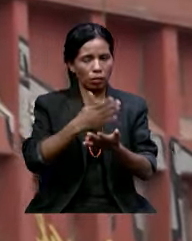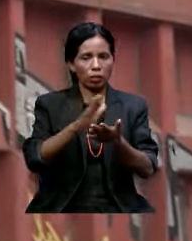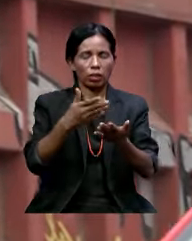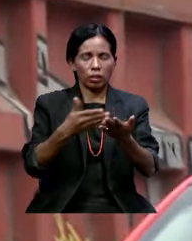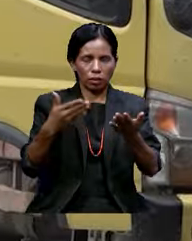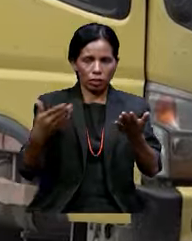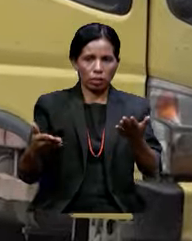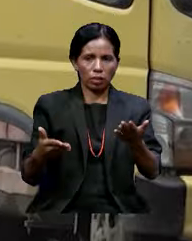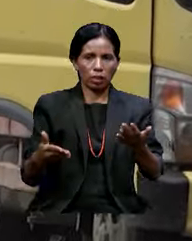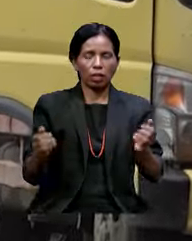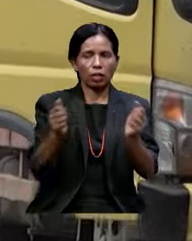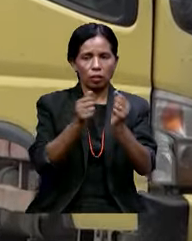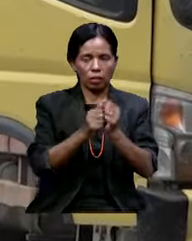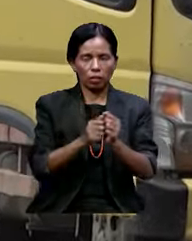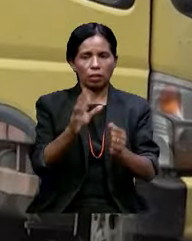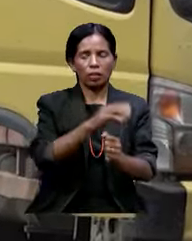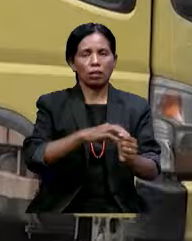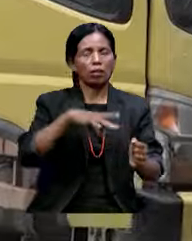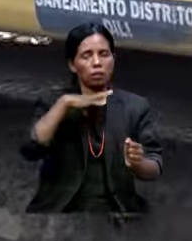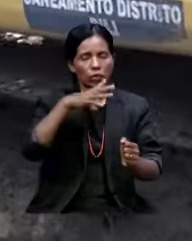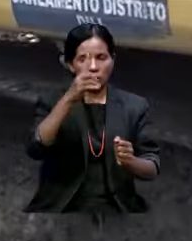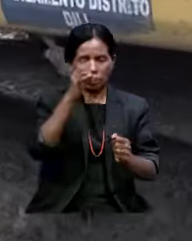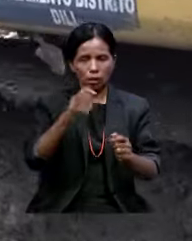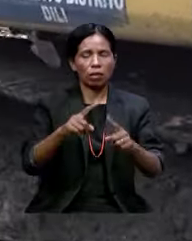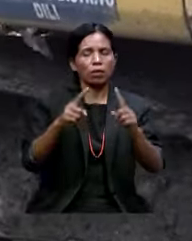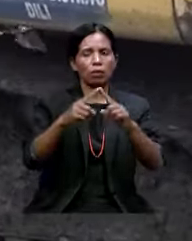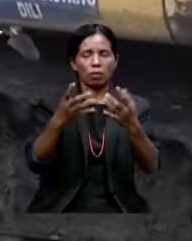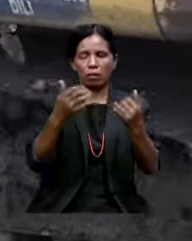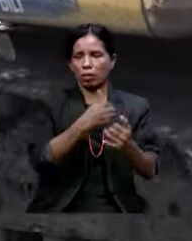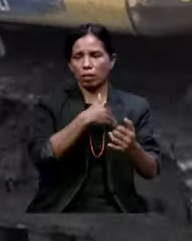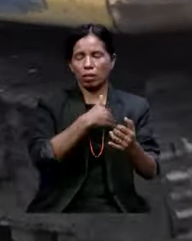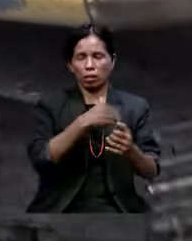equipamento moderno atu halo gestão lixo e a capital Dili, mas beto agora se dá o